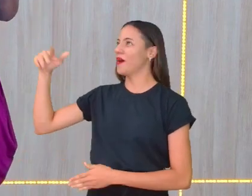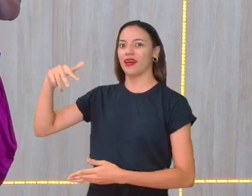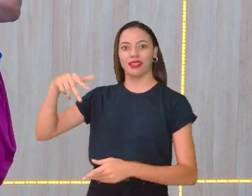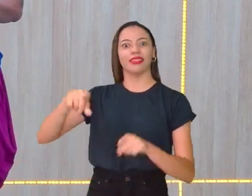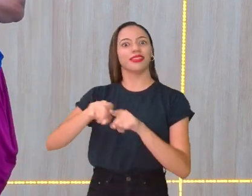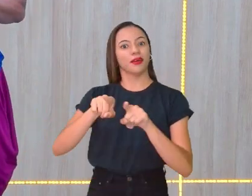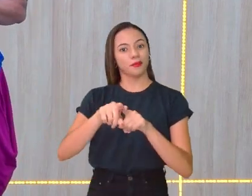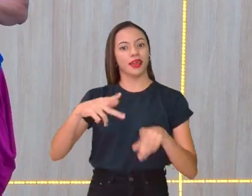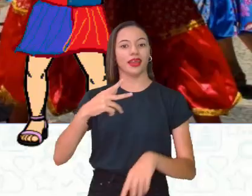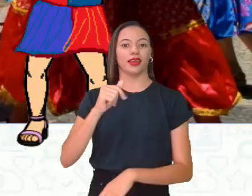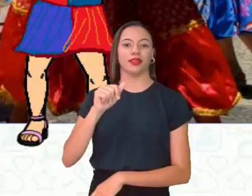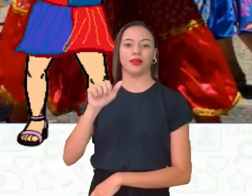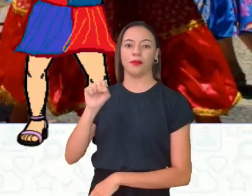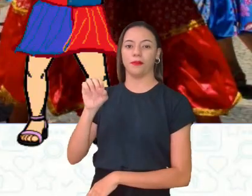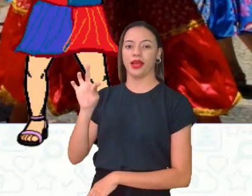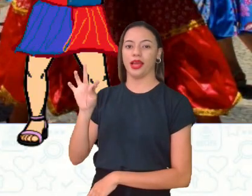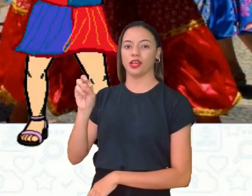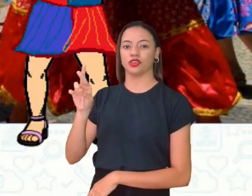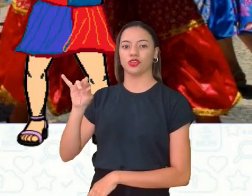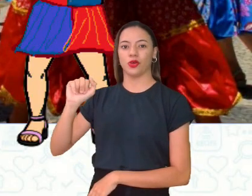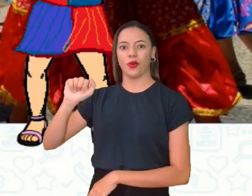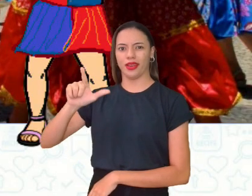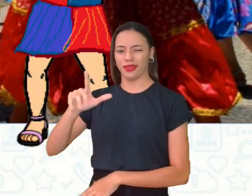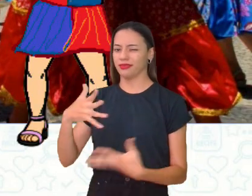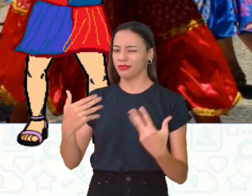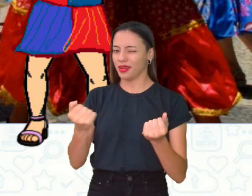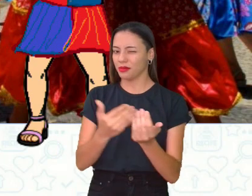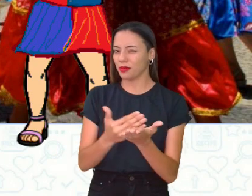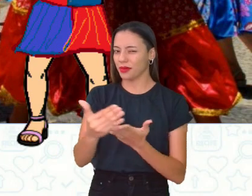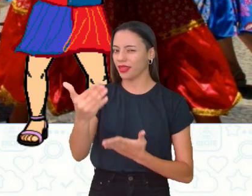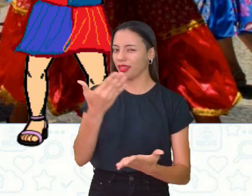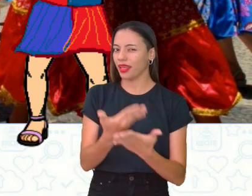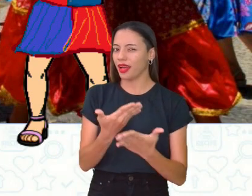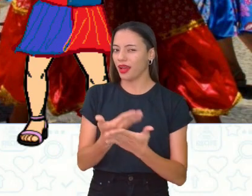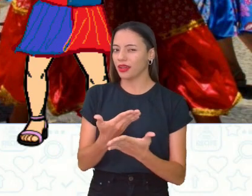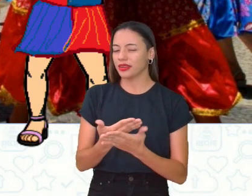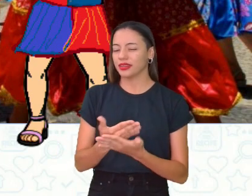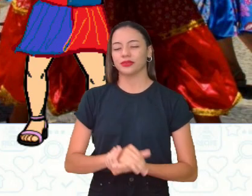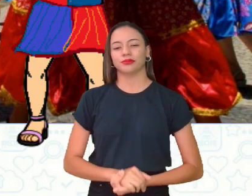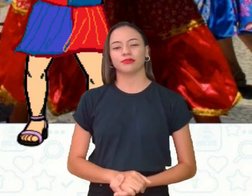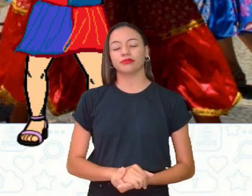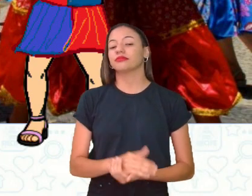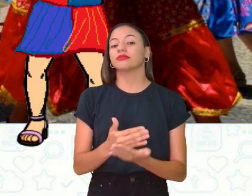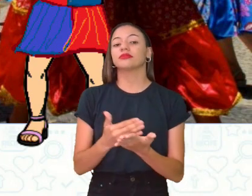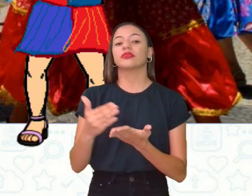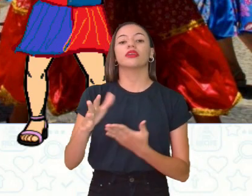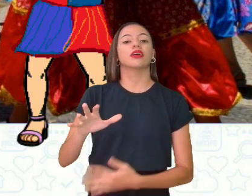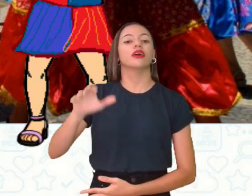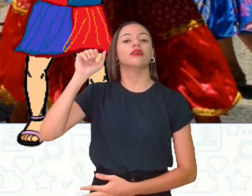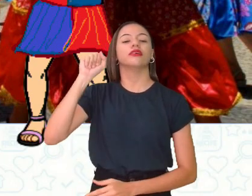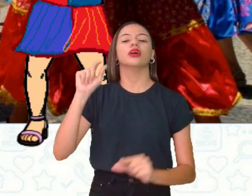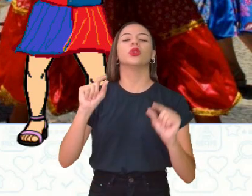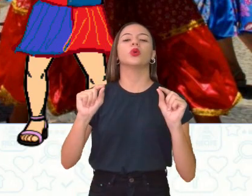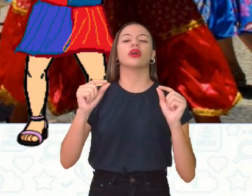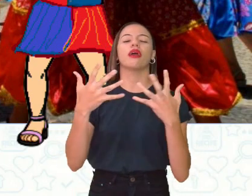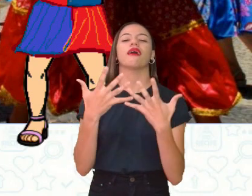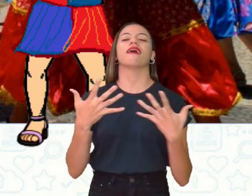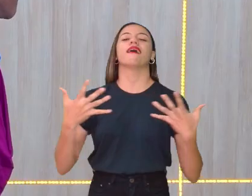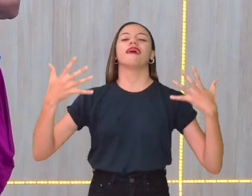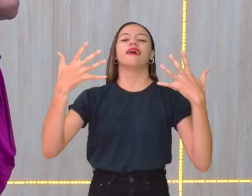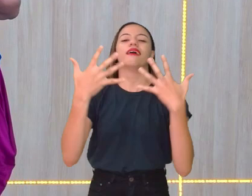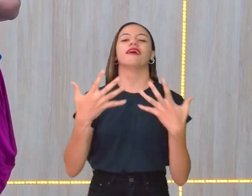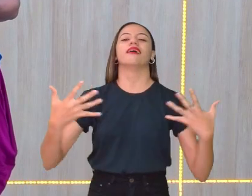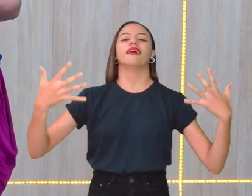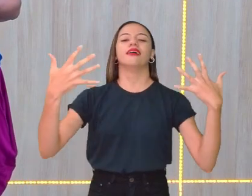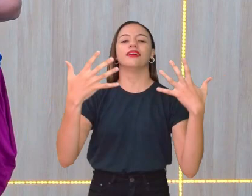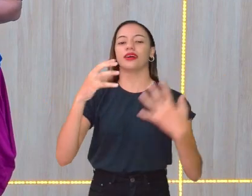azul e vermelho. Bora lá? Vamos começar a nossa aula. A gente vai começar ouvindo um coral, que é para a gente